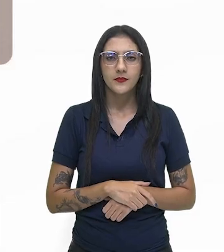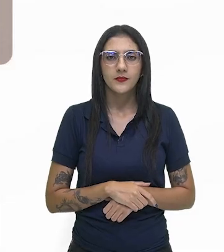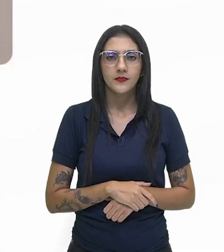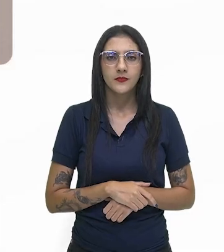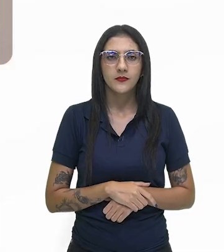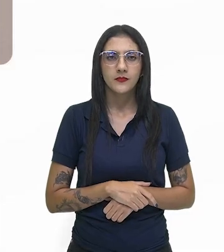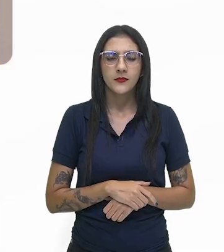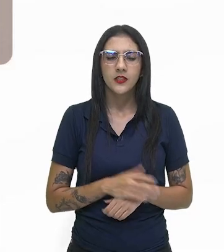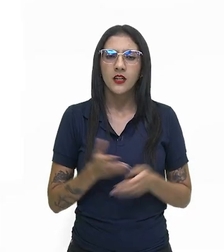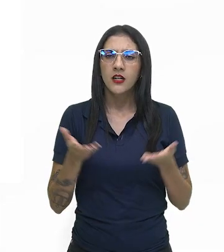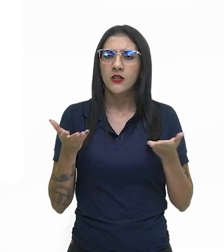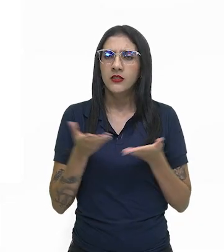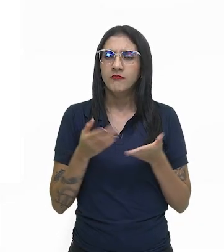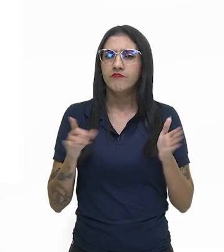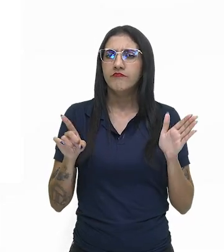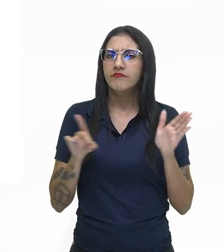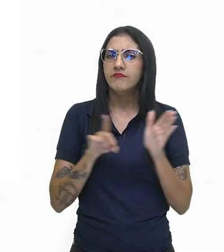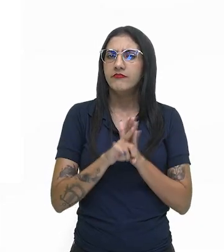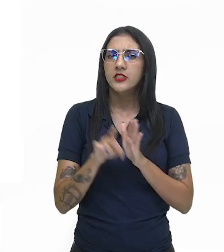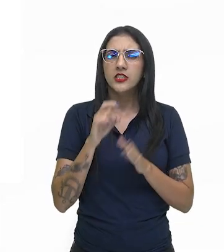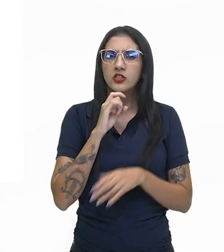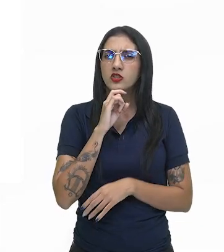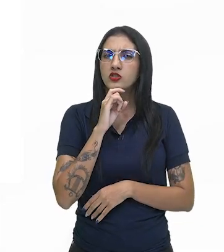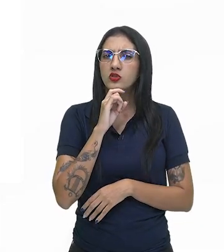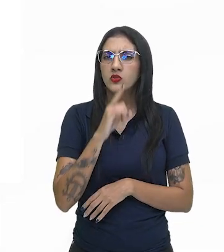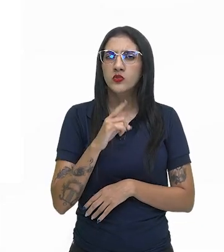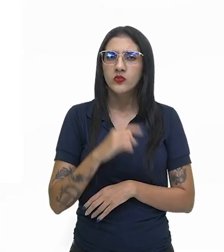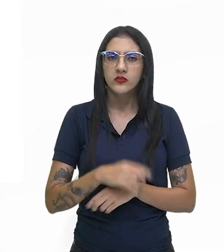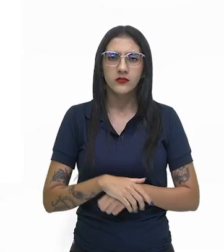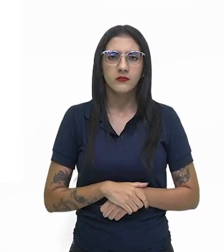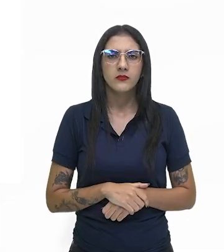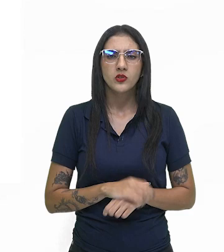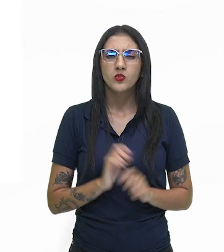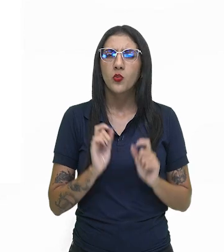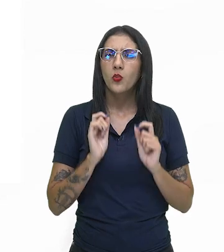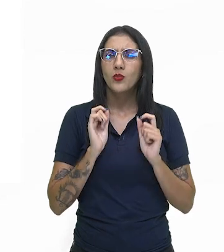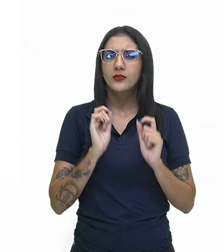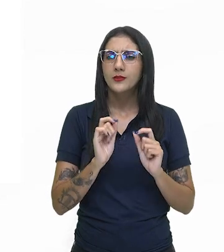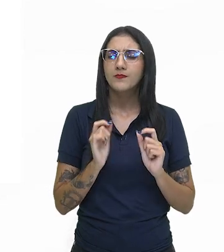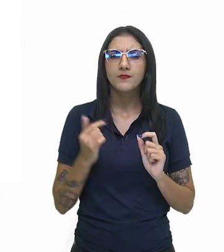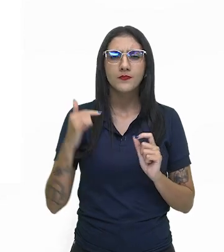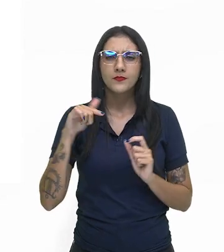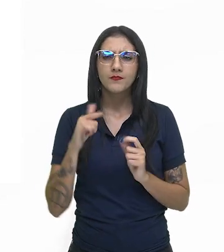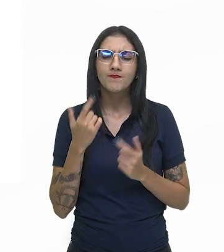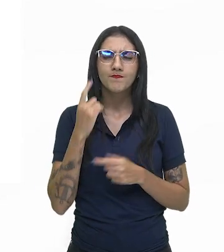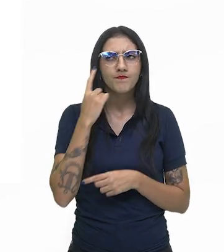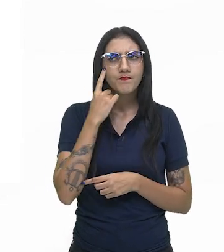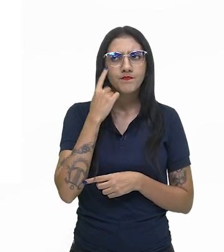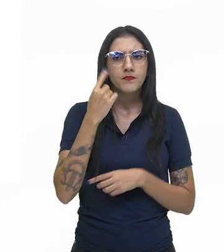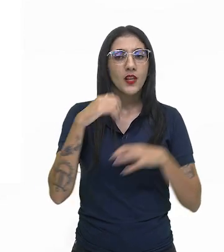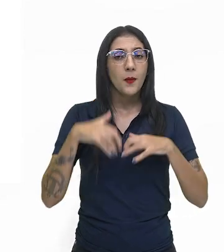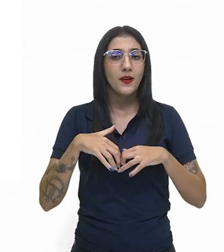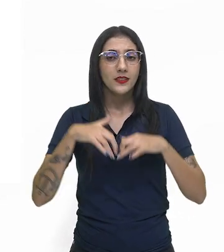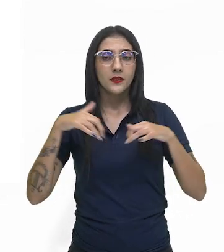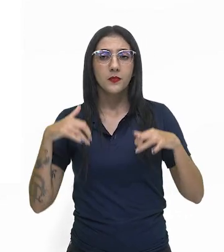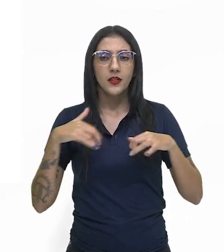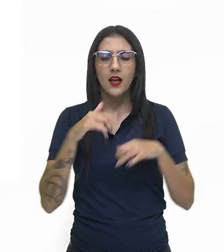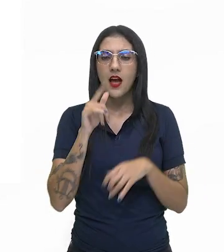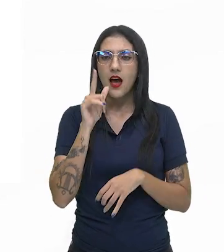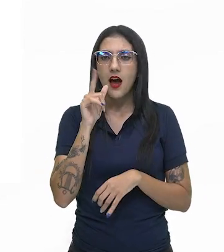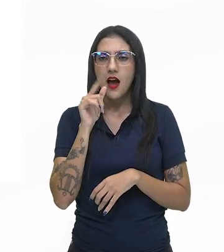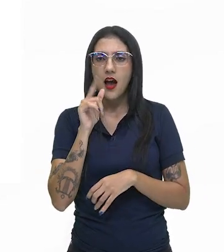questionamento. Observem. O que você faria para separar o óleo e a água contida